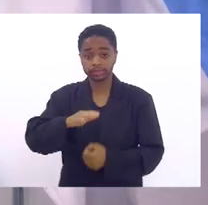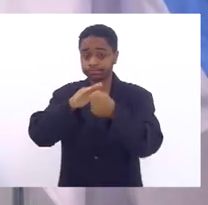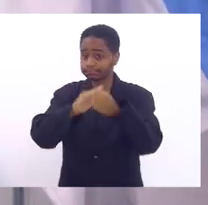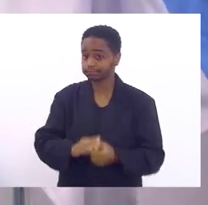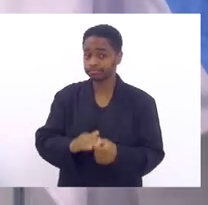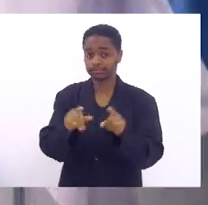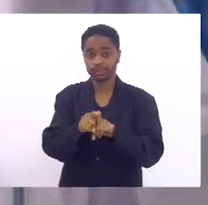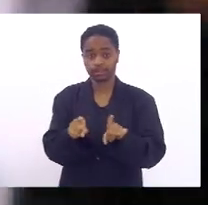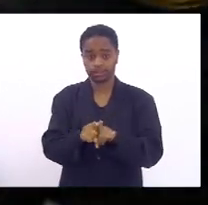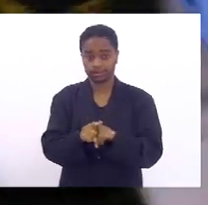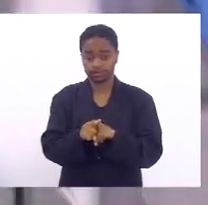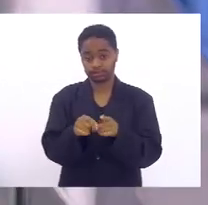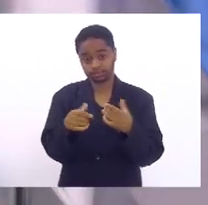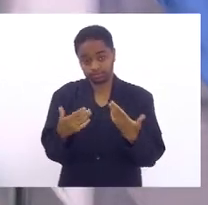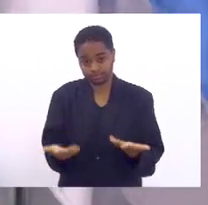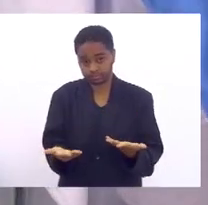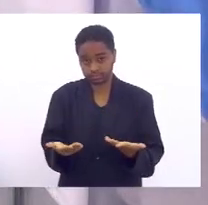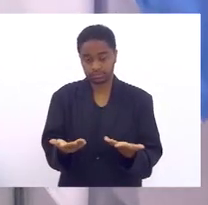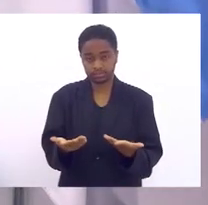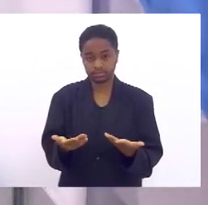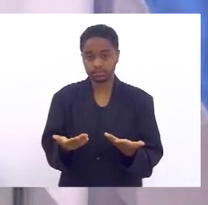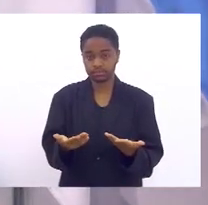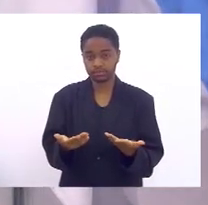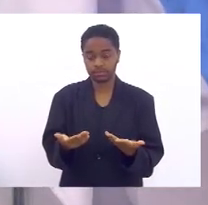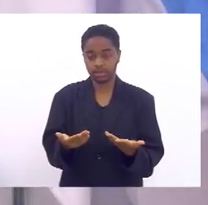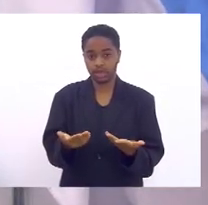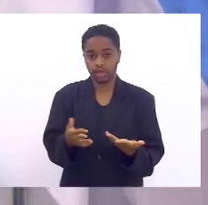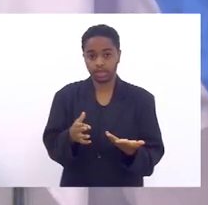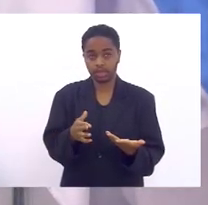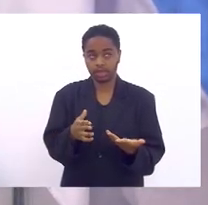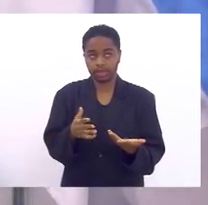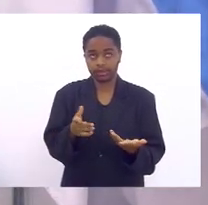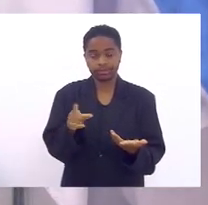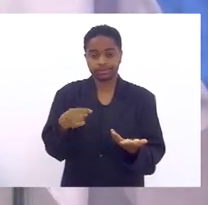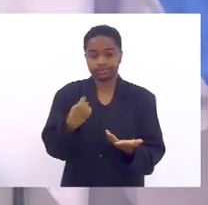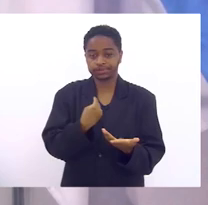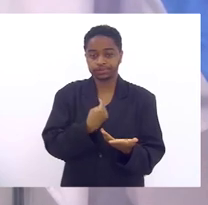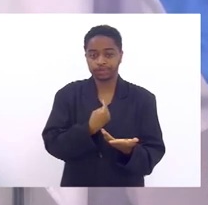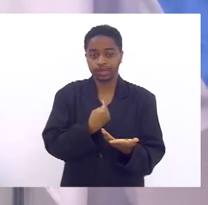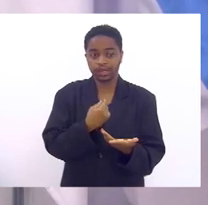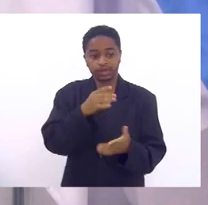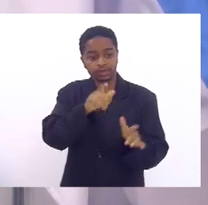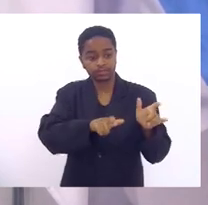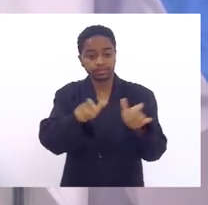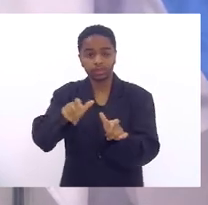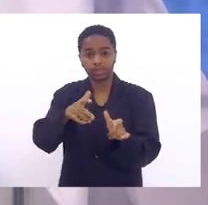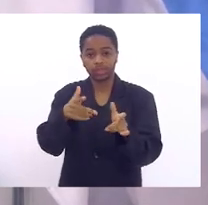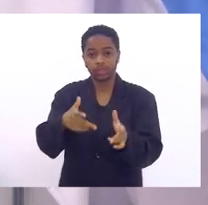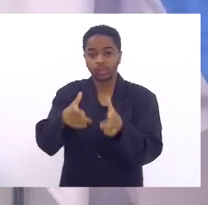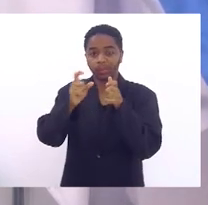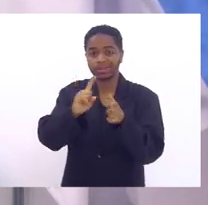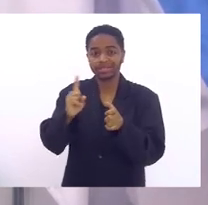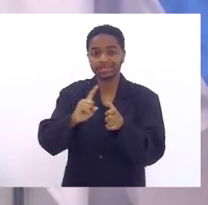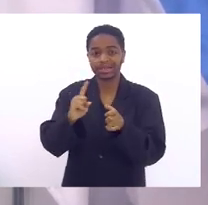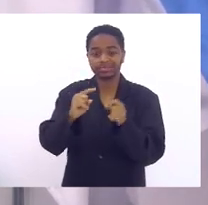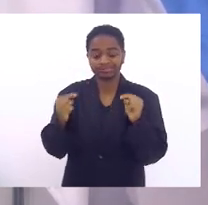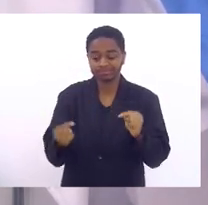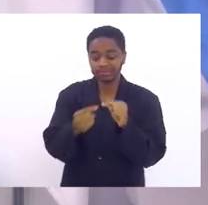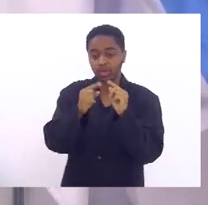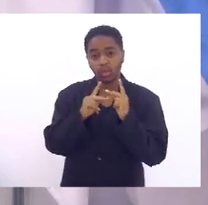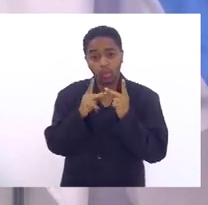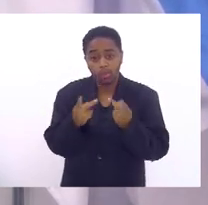também então não se vê eh a possibilidade da sua dignidade humana então trata--se disso